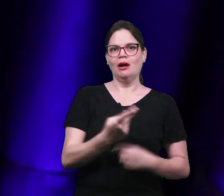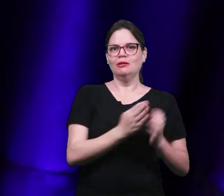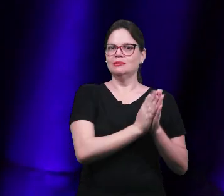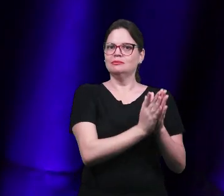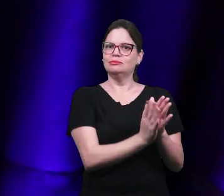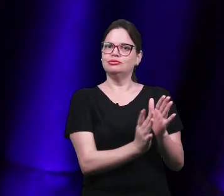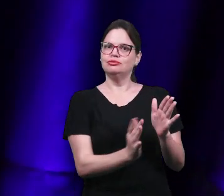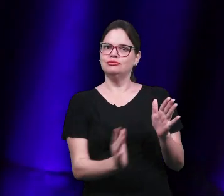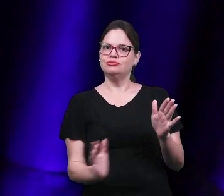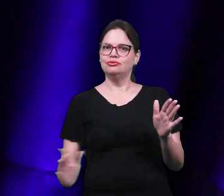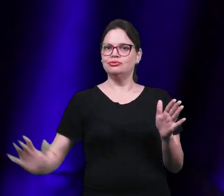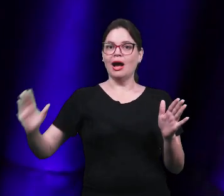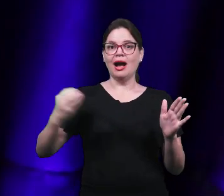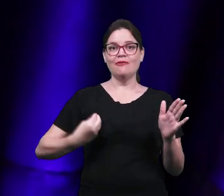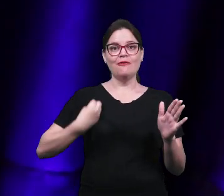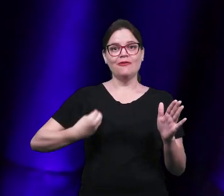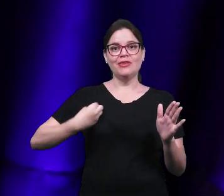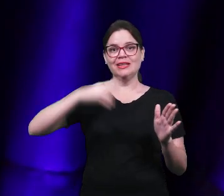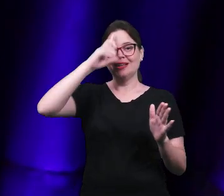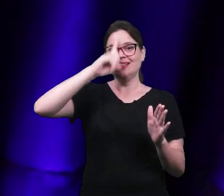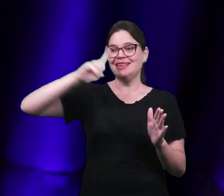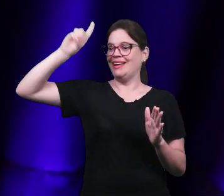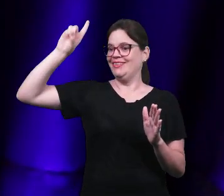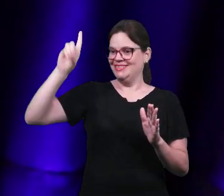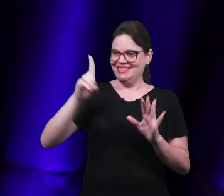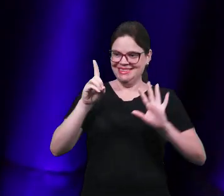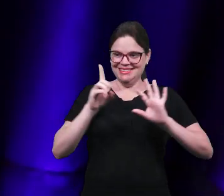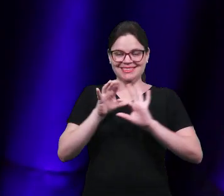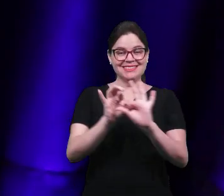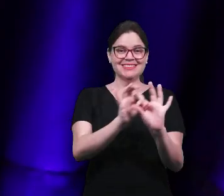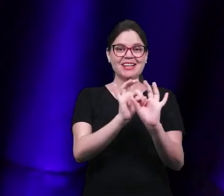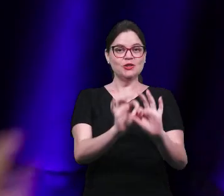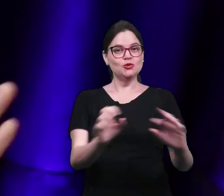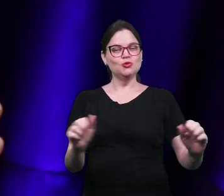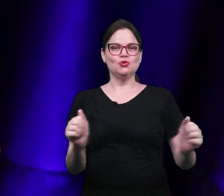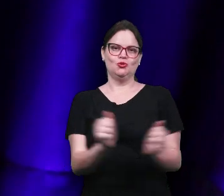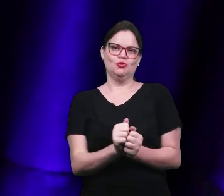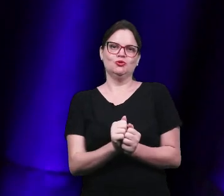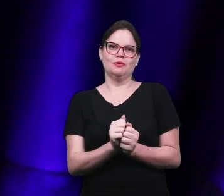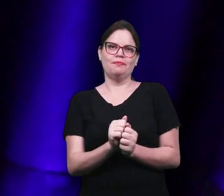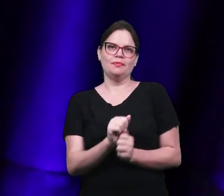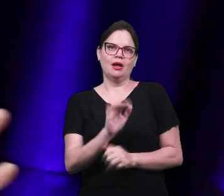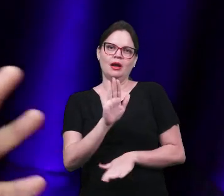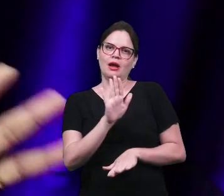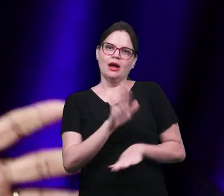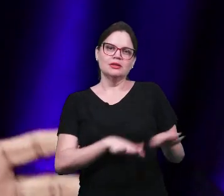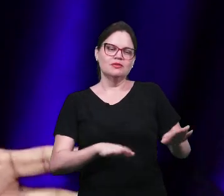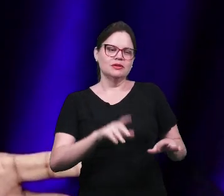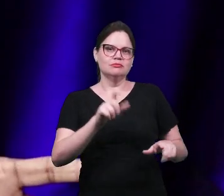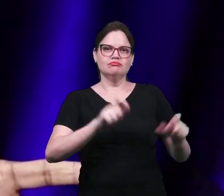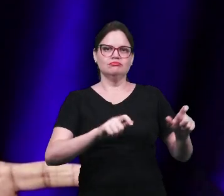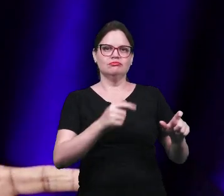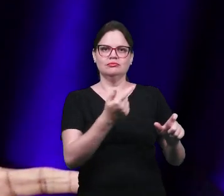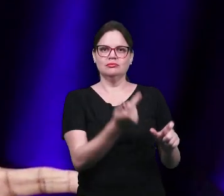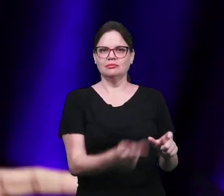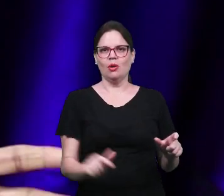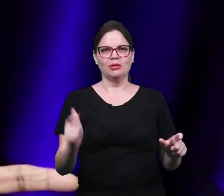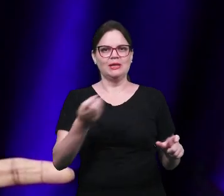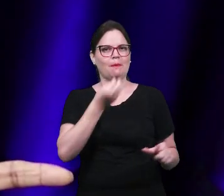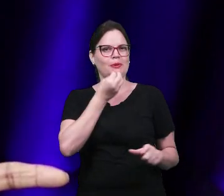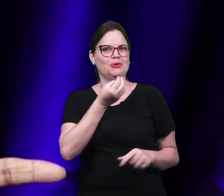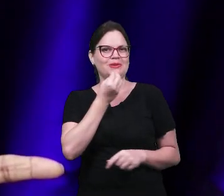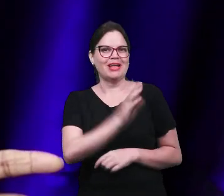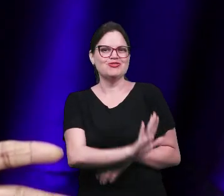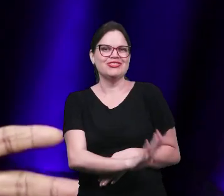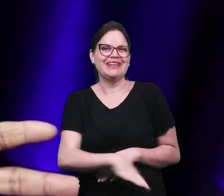de vida que é trilhada na presença de Deus. Muitos não têm, às vezes, esse privilégio de começar a servir a Deus